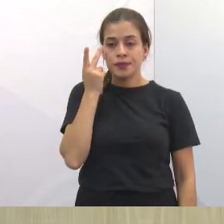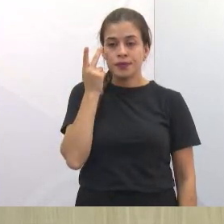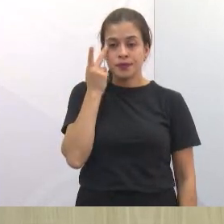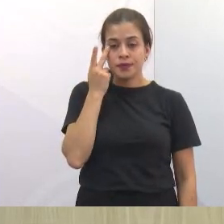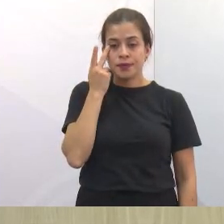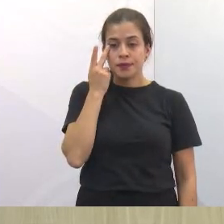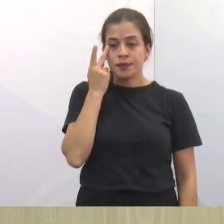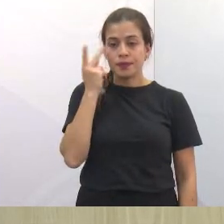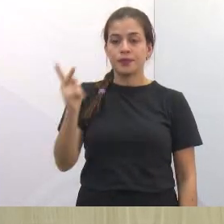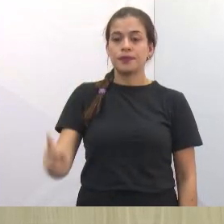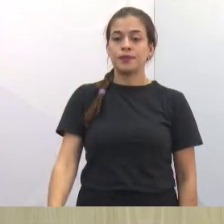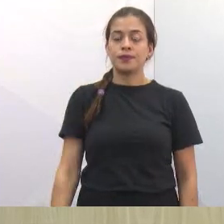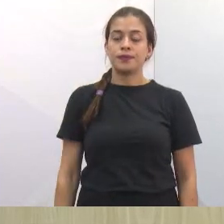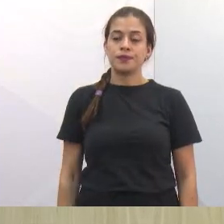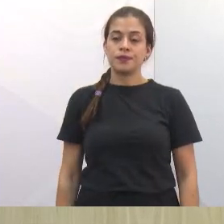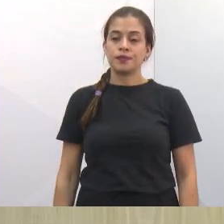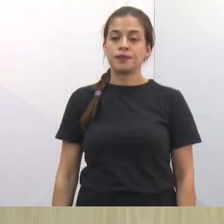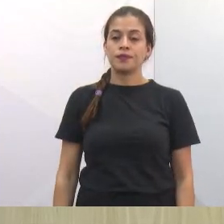Esporte.